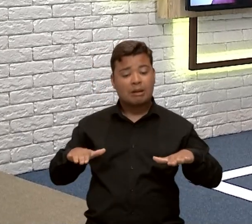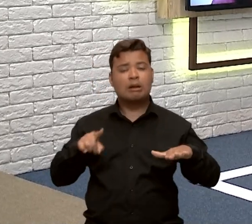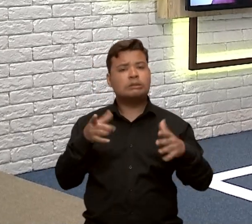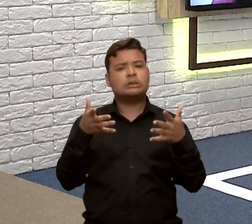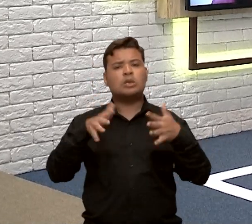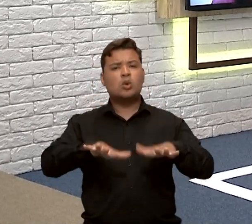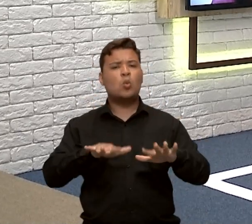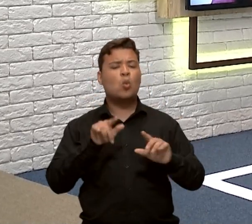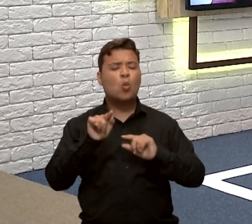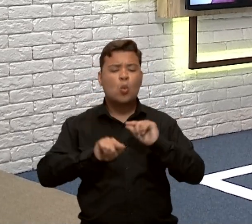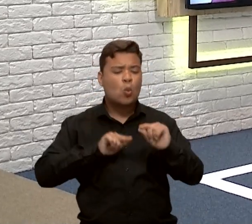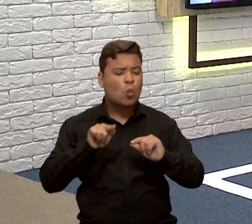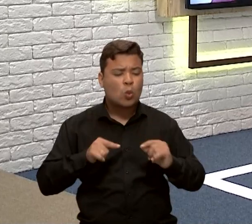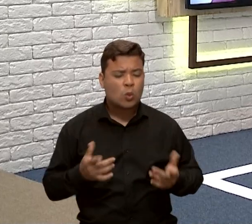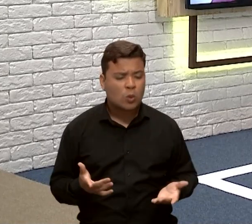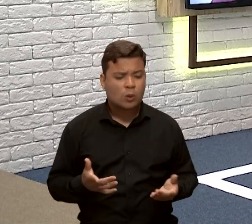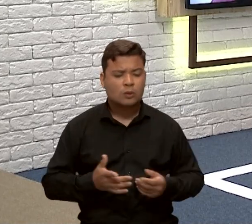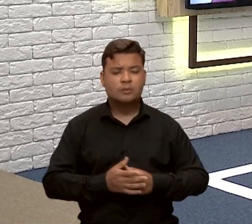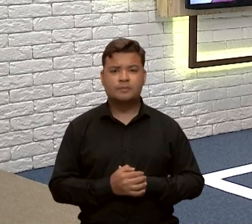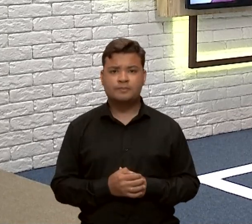sobre questões